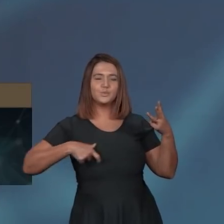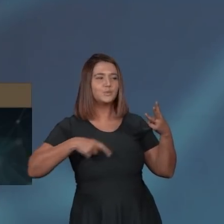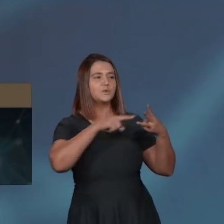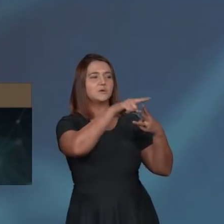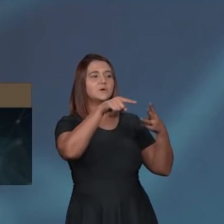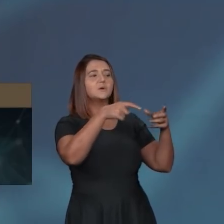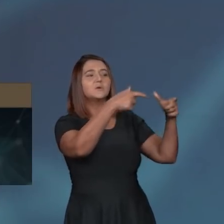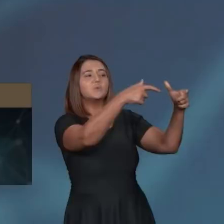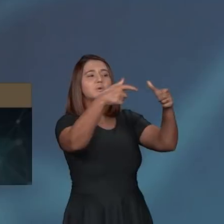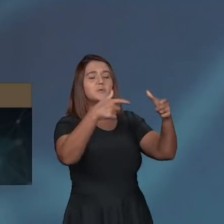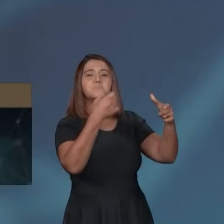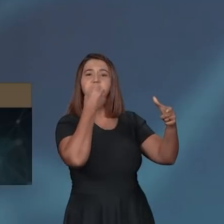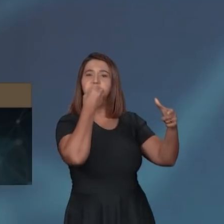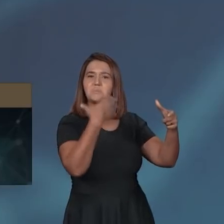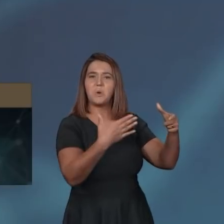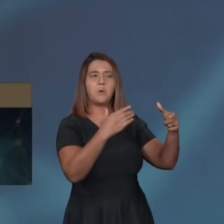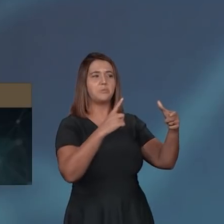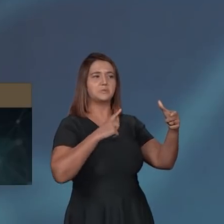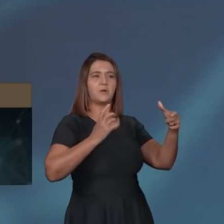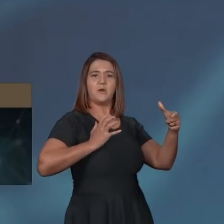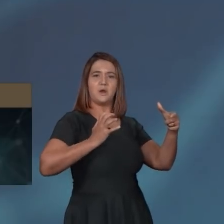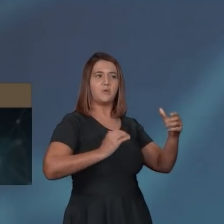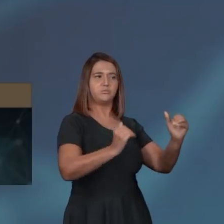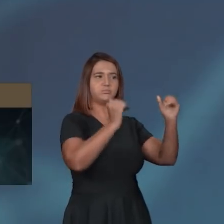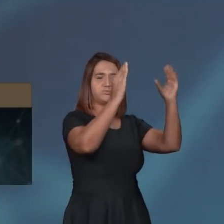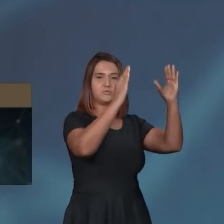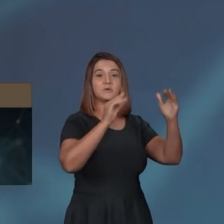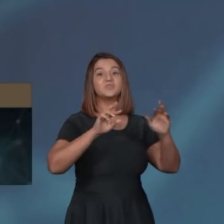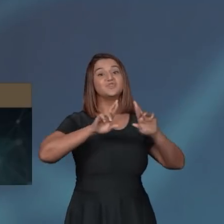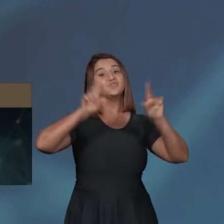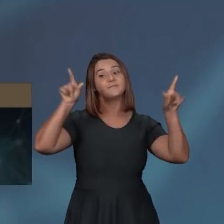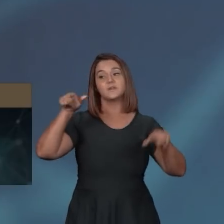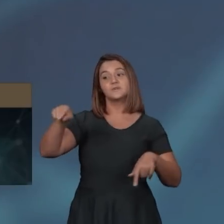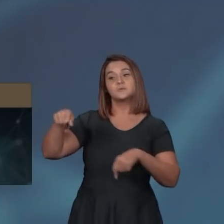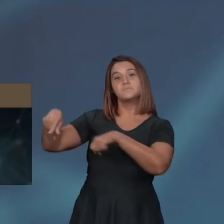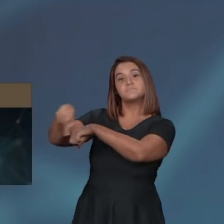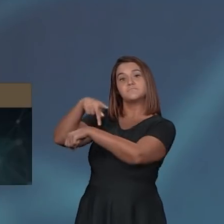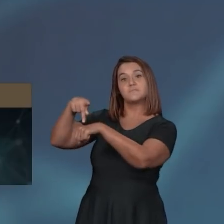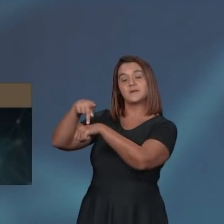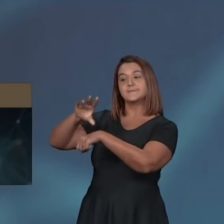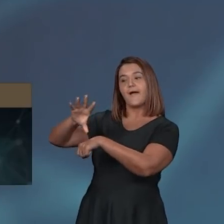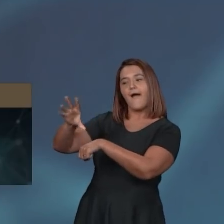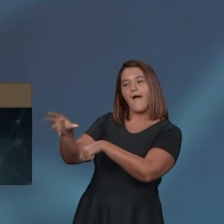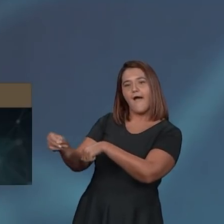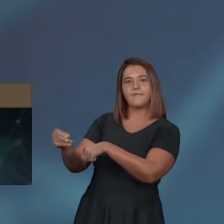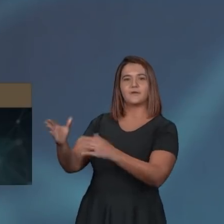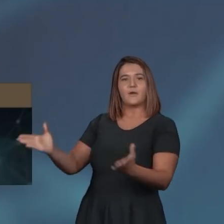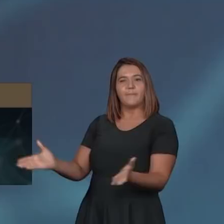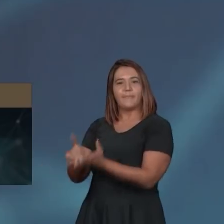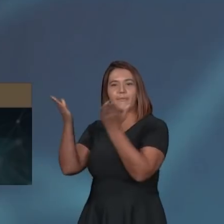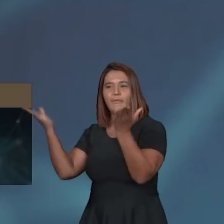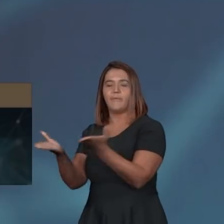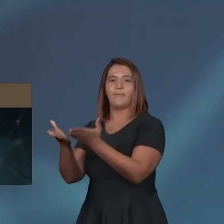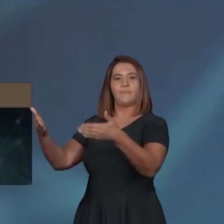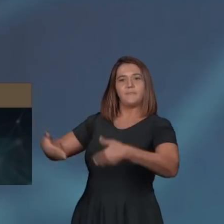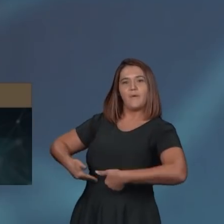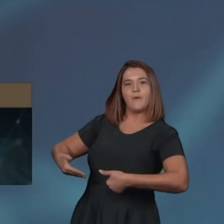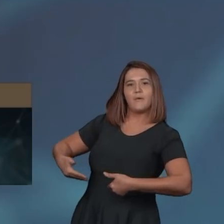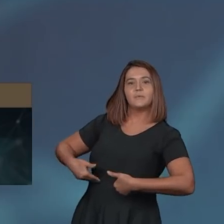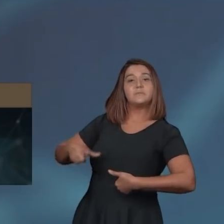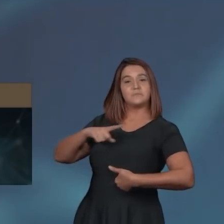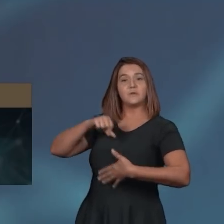condição social muito superior a países pobres da África ou alguns rincões do nosso próprio Brasil ou aqui da América